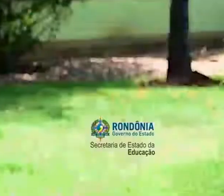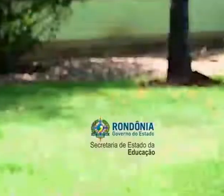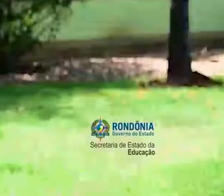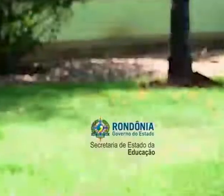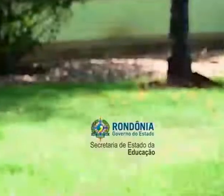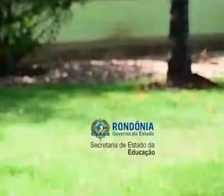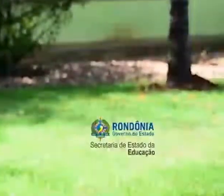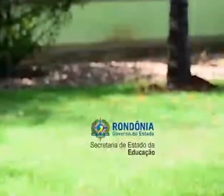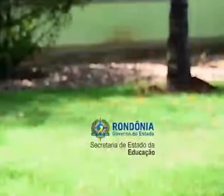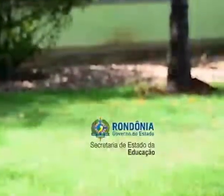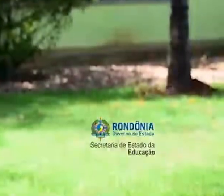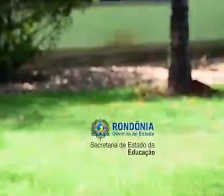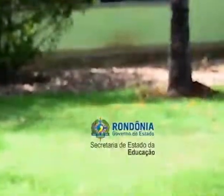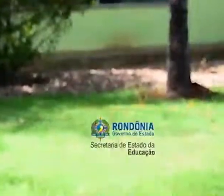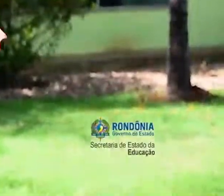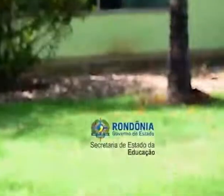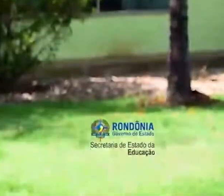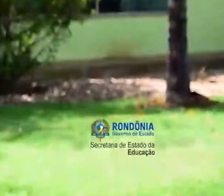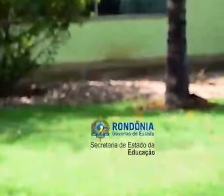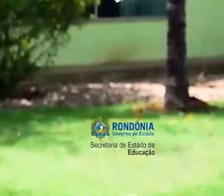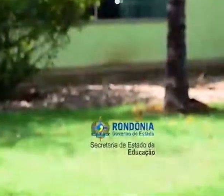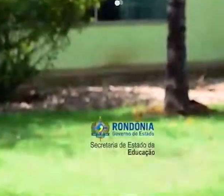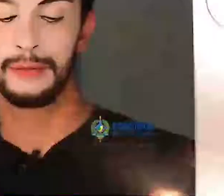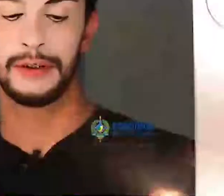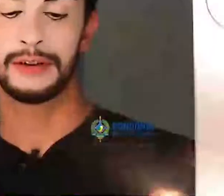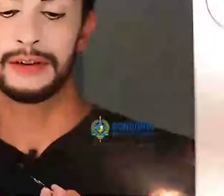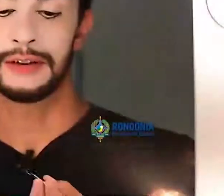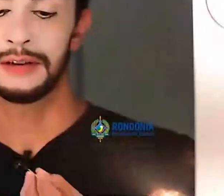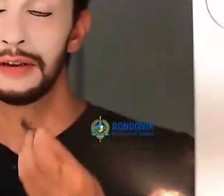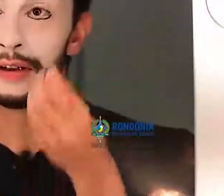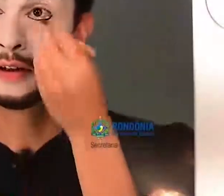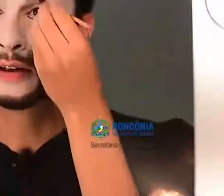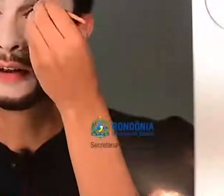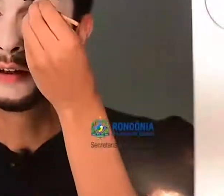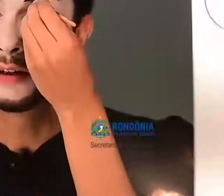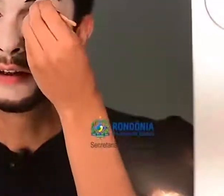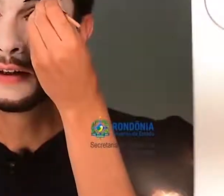idade. Claro que quanto mais novo tu começar, melhor, mas